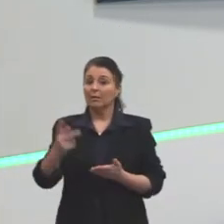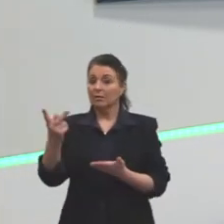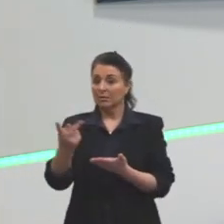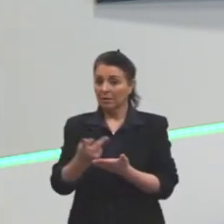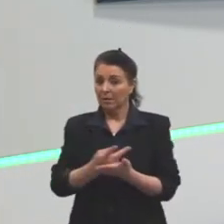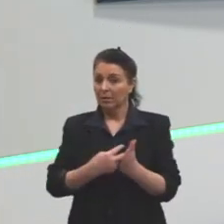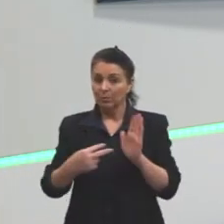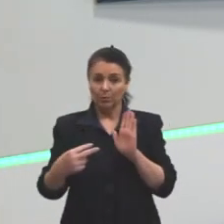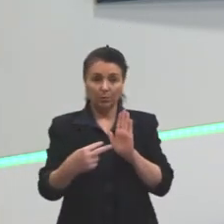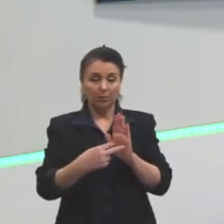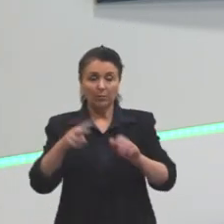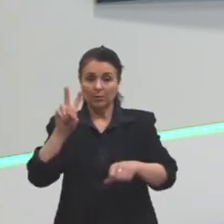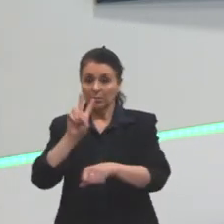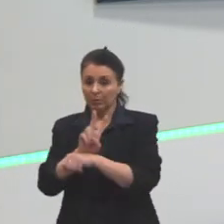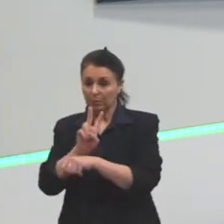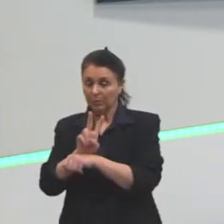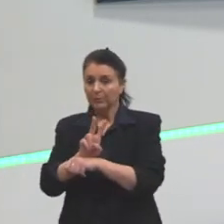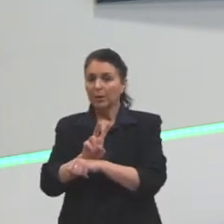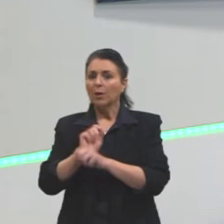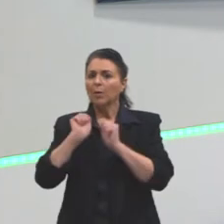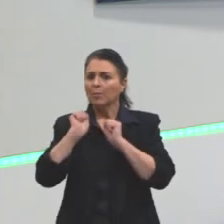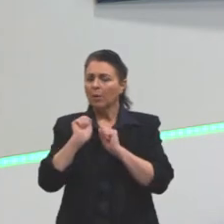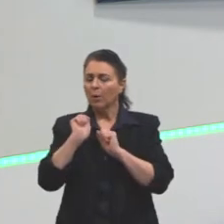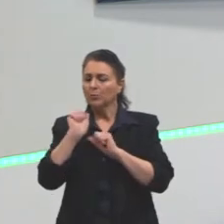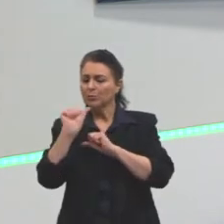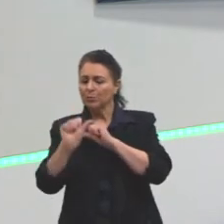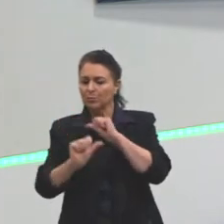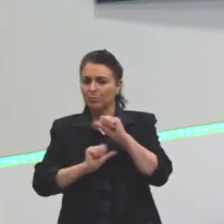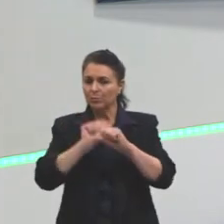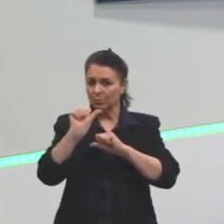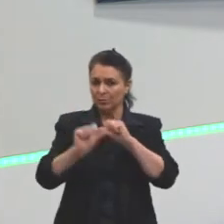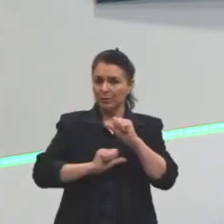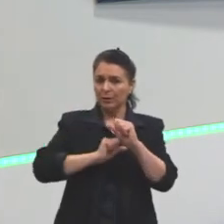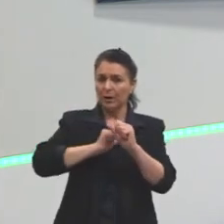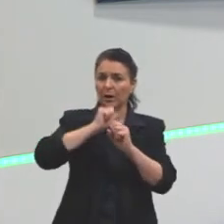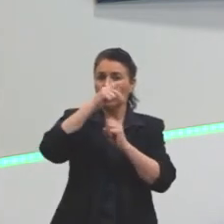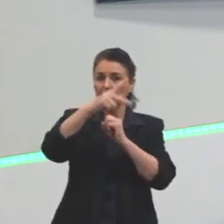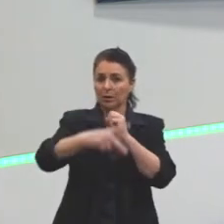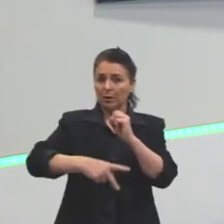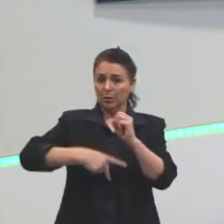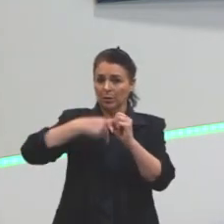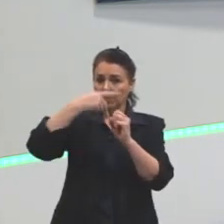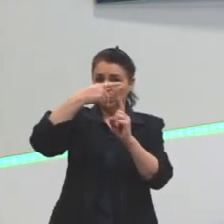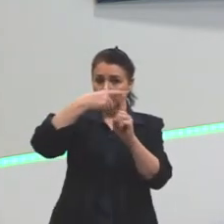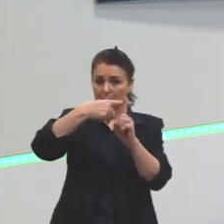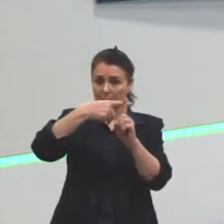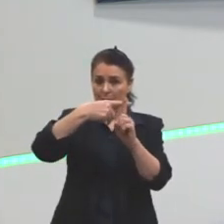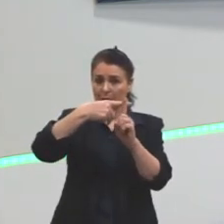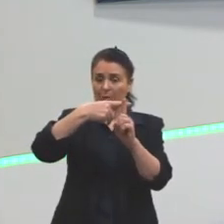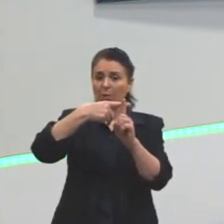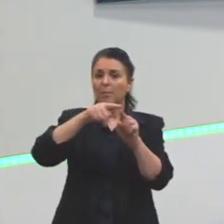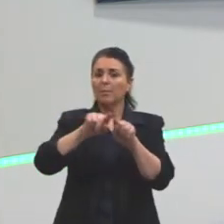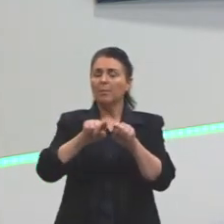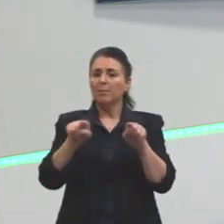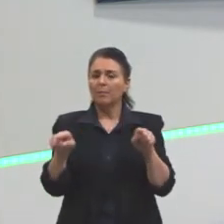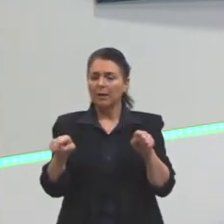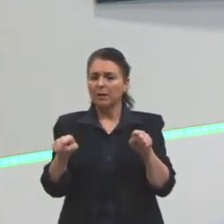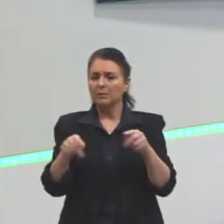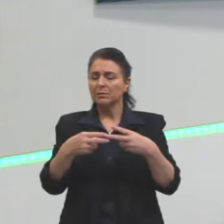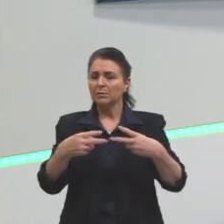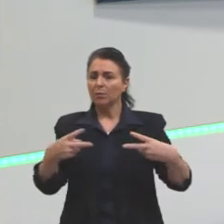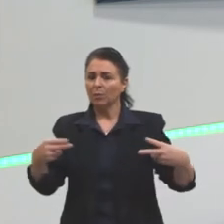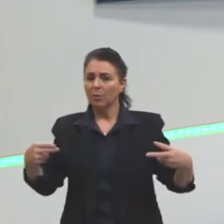claro que é possível sim mexer né nos prótons porém aí a gente já tá falando de coisas